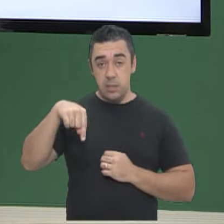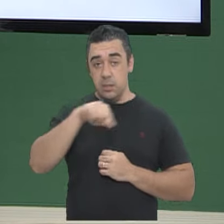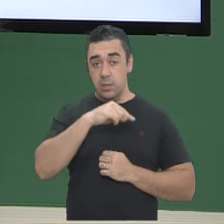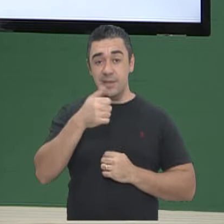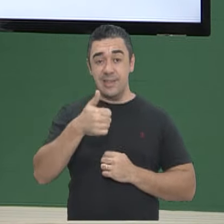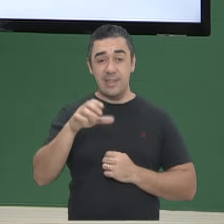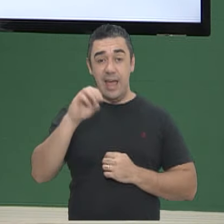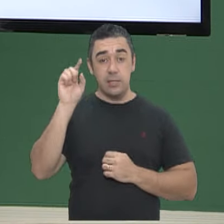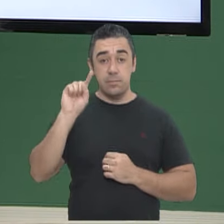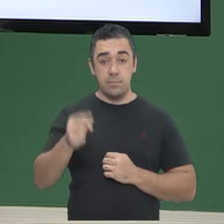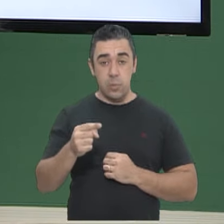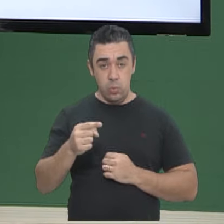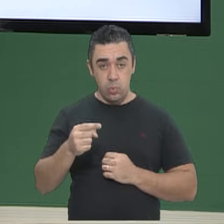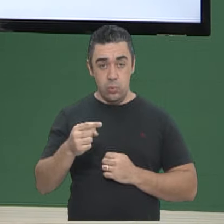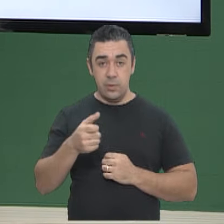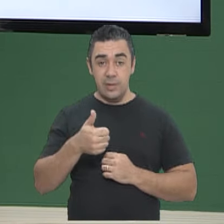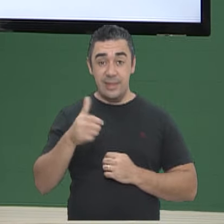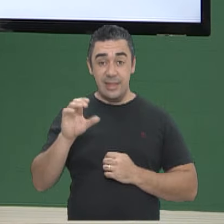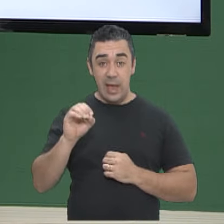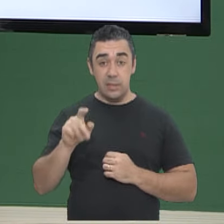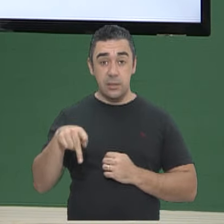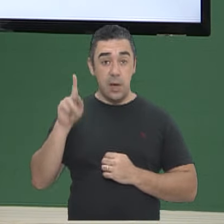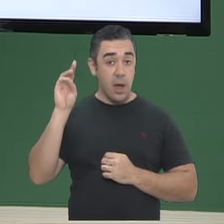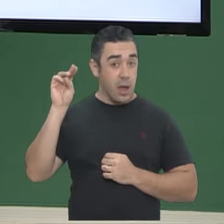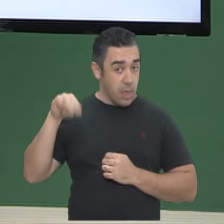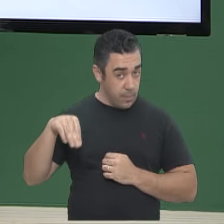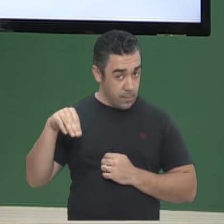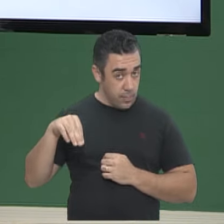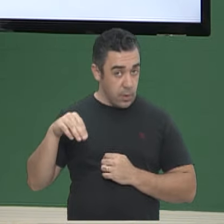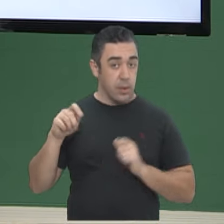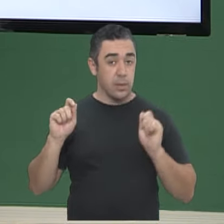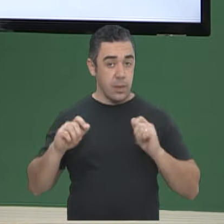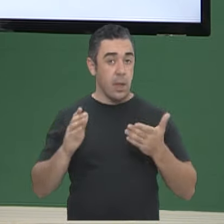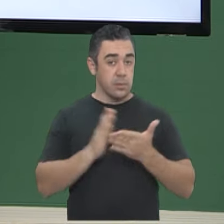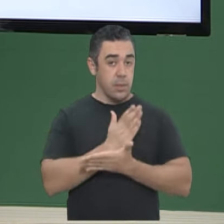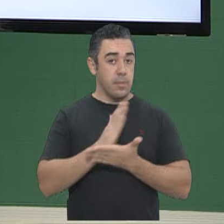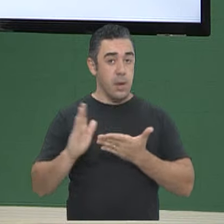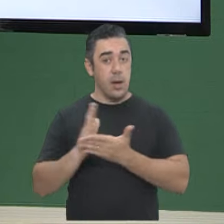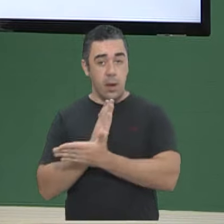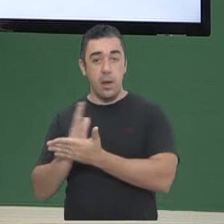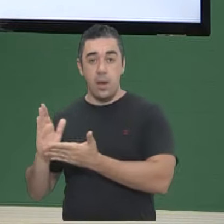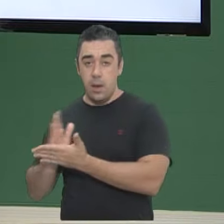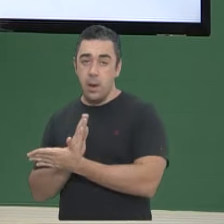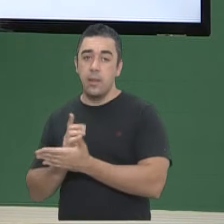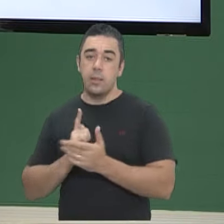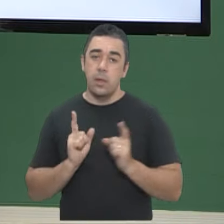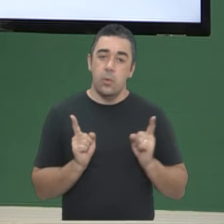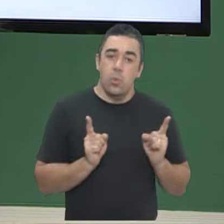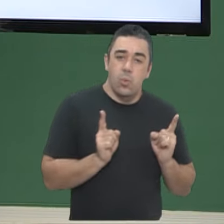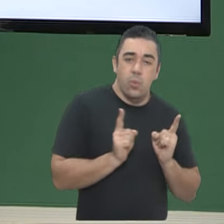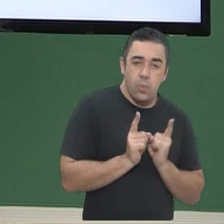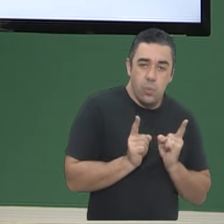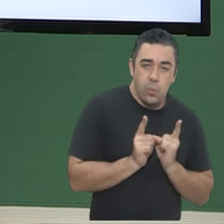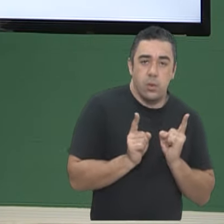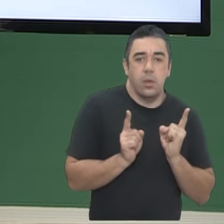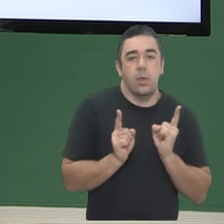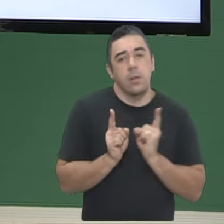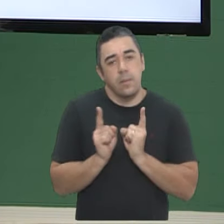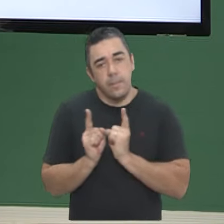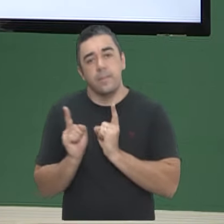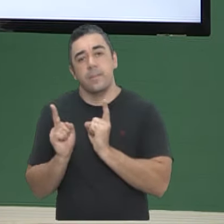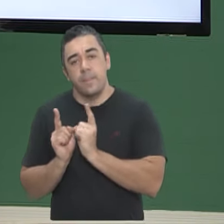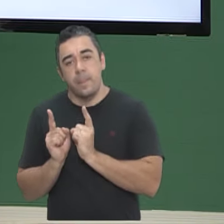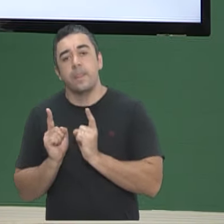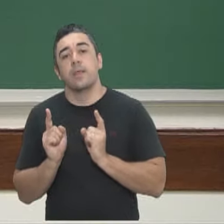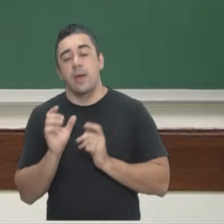o 10.000 metros, ou seja, 10 quilômetros. Aqui nós podemos separar em provas que são provas curtas, provas que são